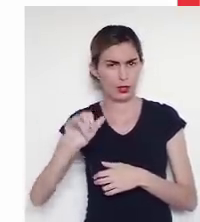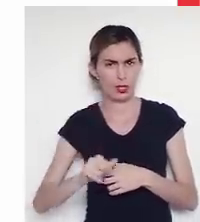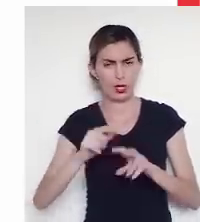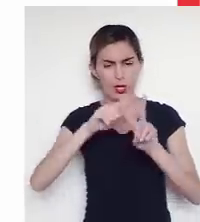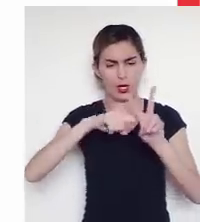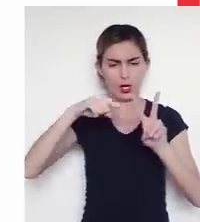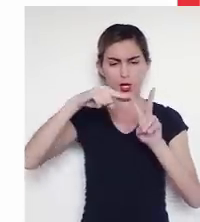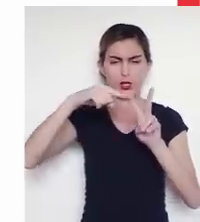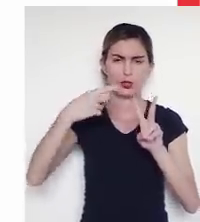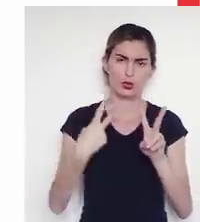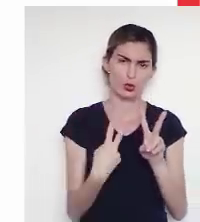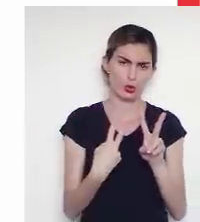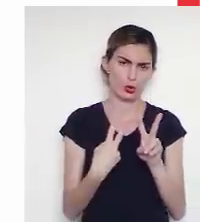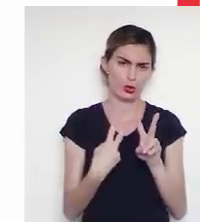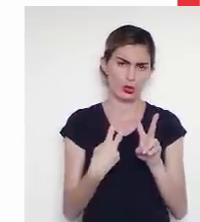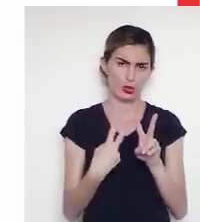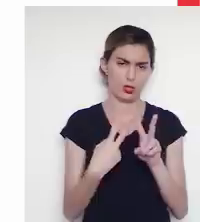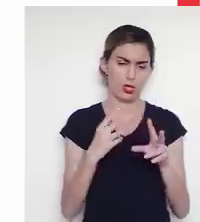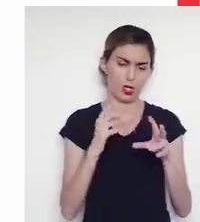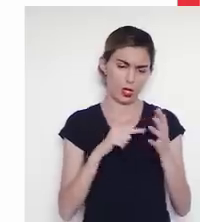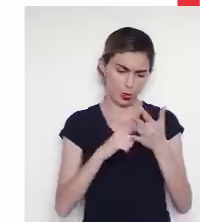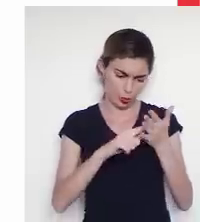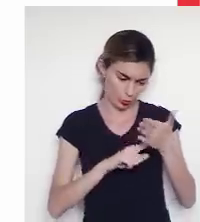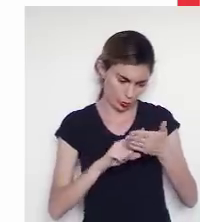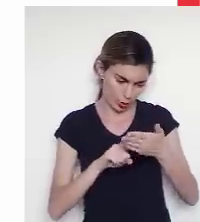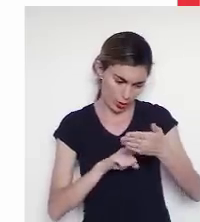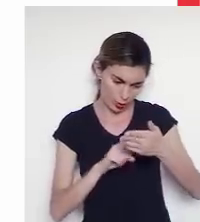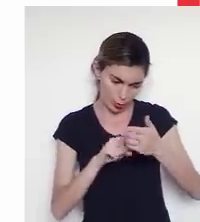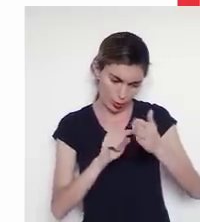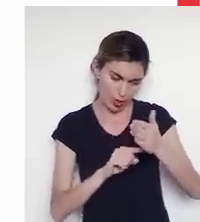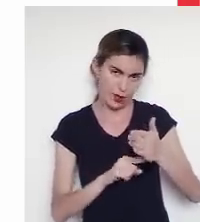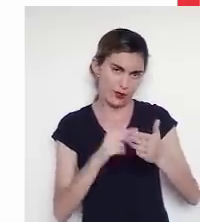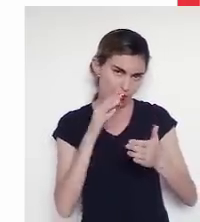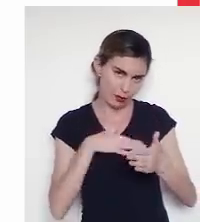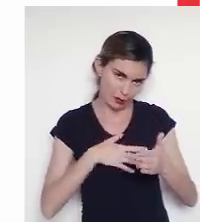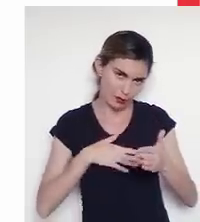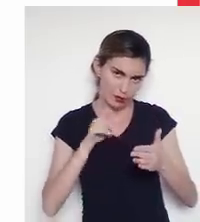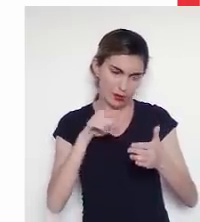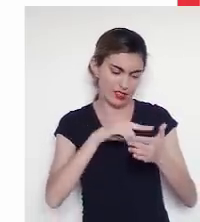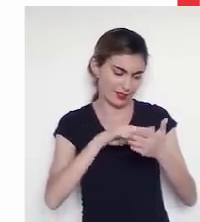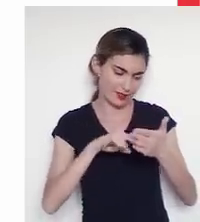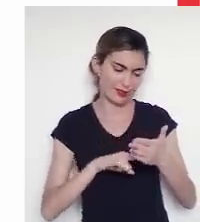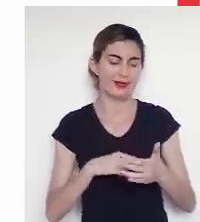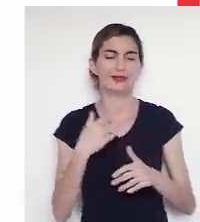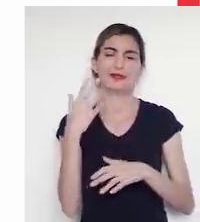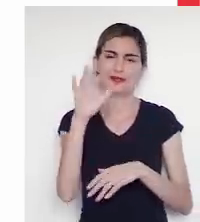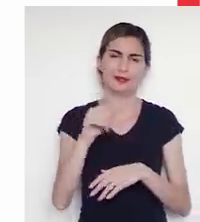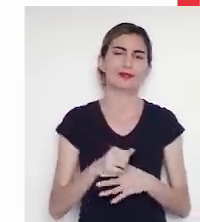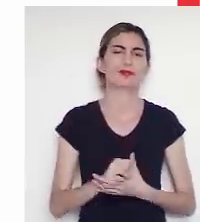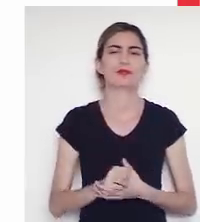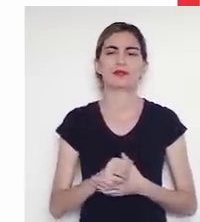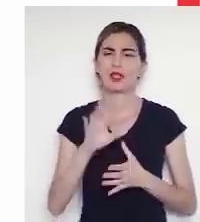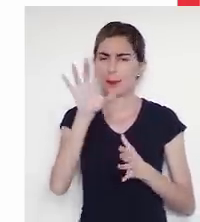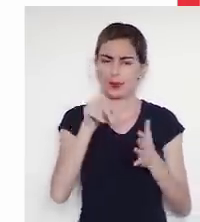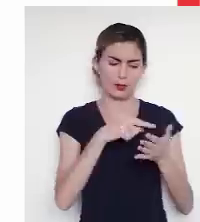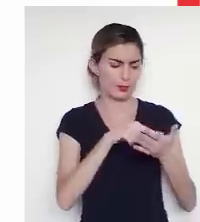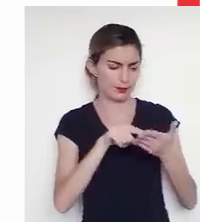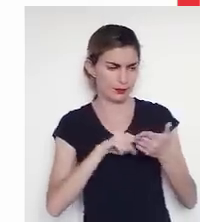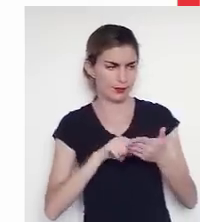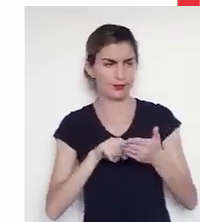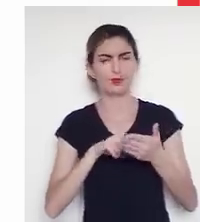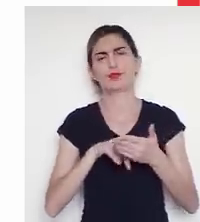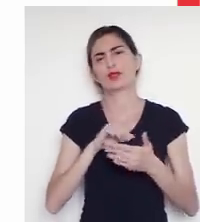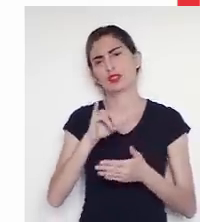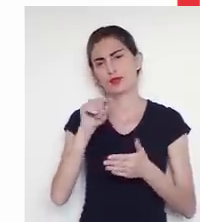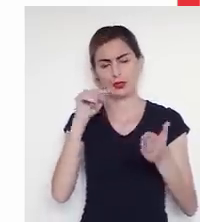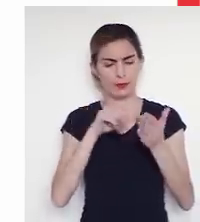de 2. Se você pegar a calculadora, gostou, né? Beleza, então vai lá. Então, pegando a calculadora,